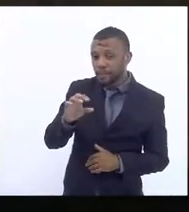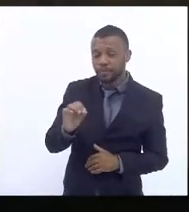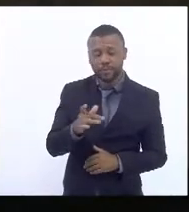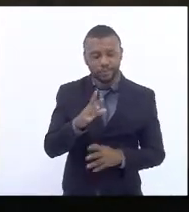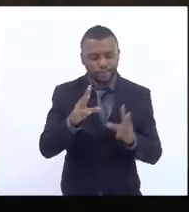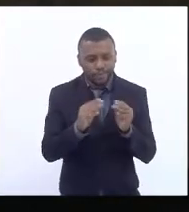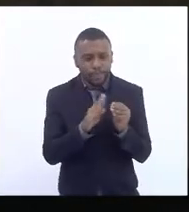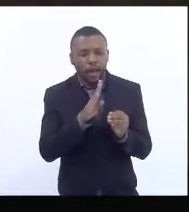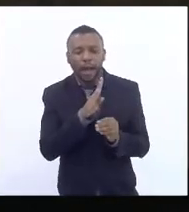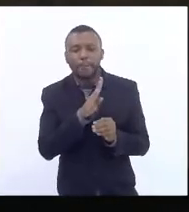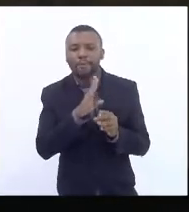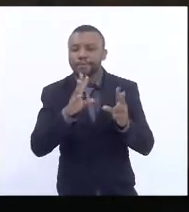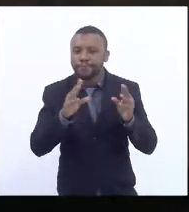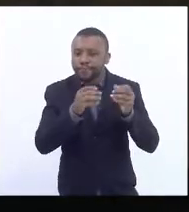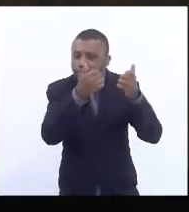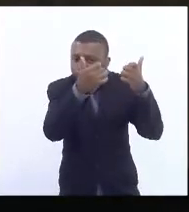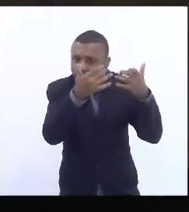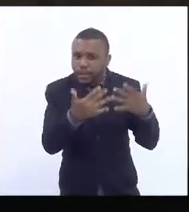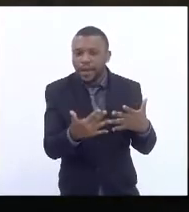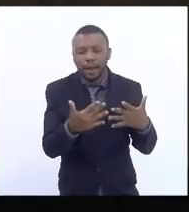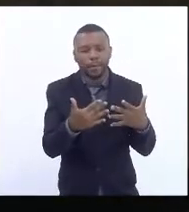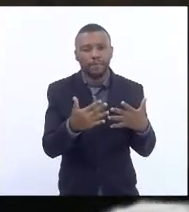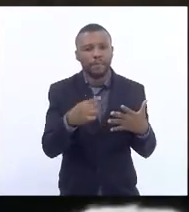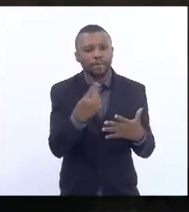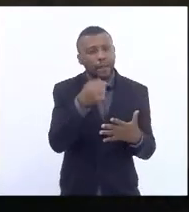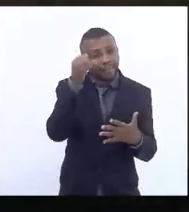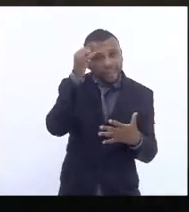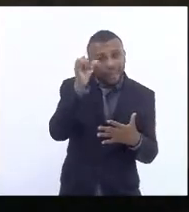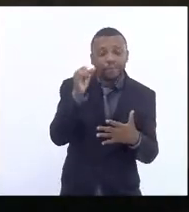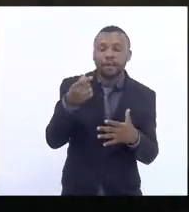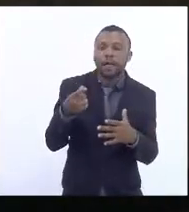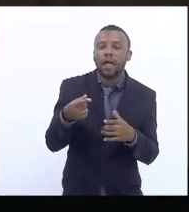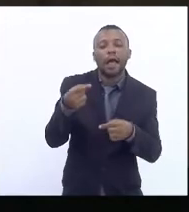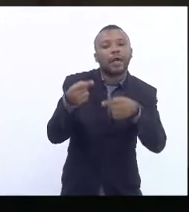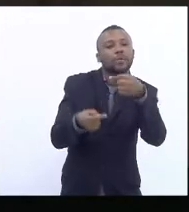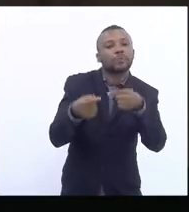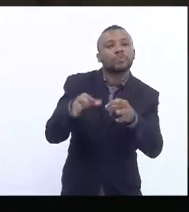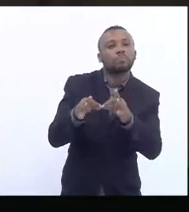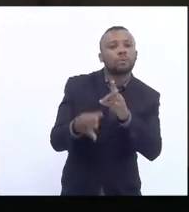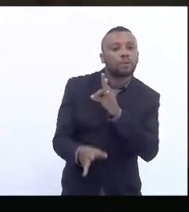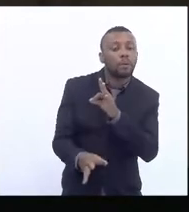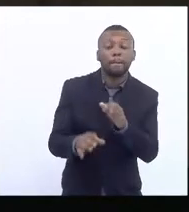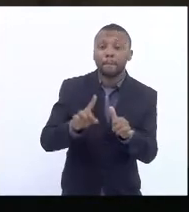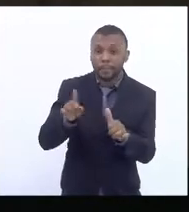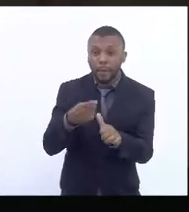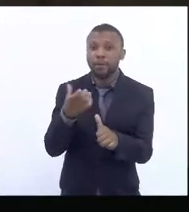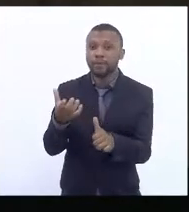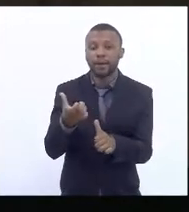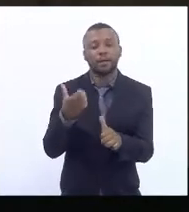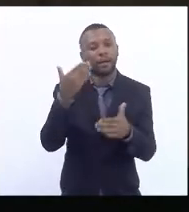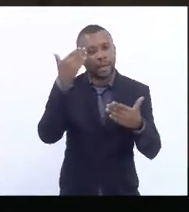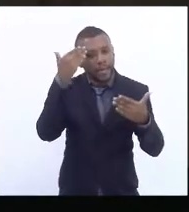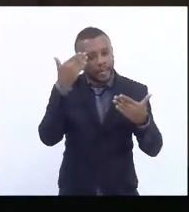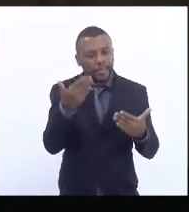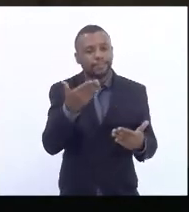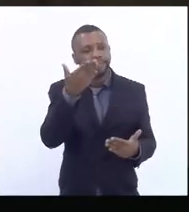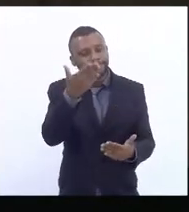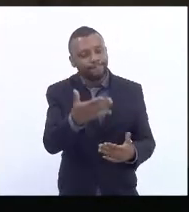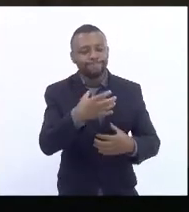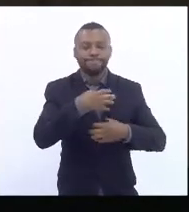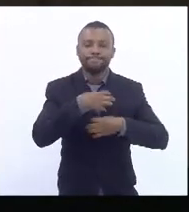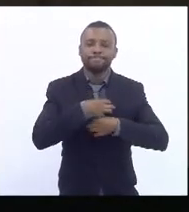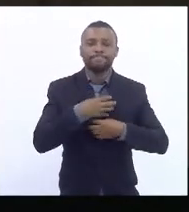eu só queria brevemente explicar, dizer... A importância, agradecer a Vossa Excelência, que